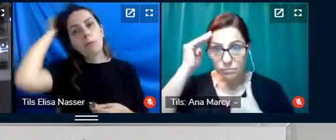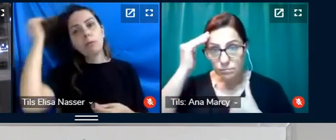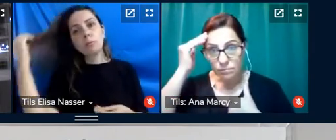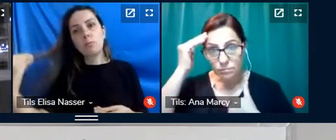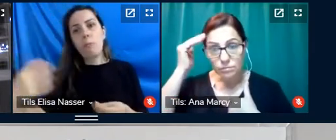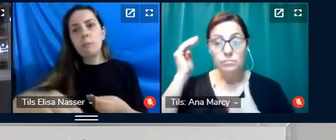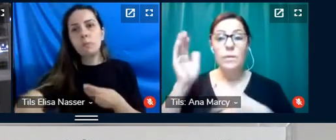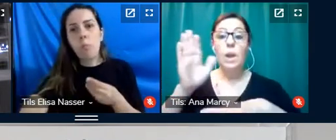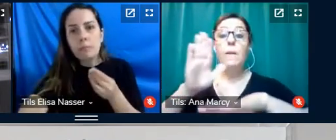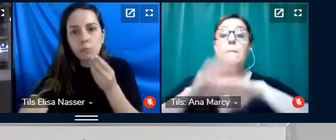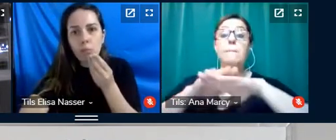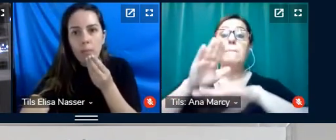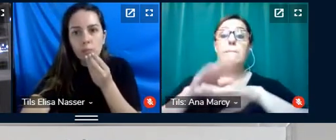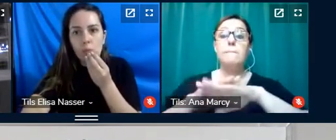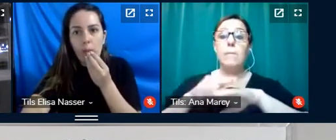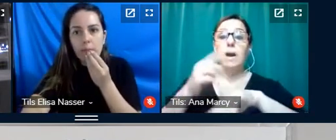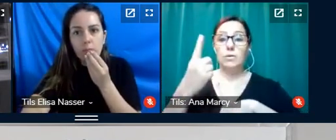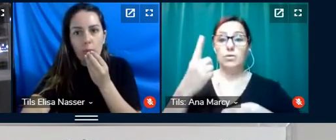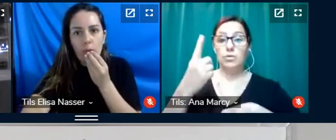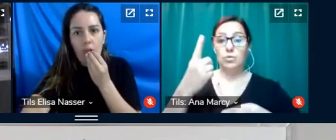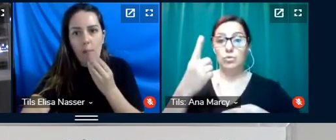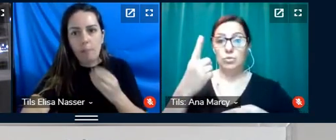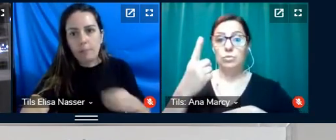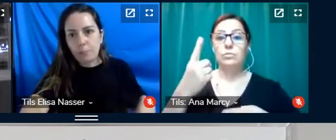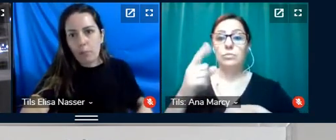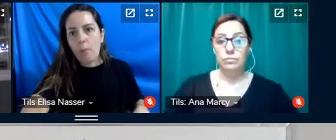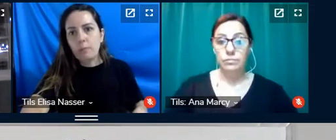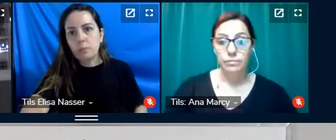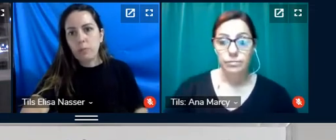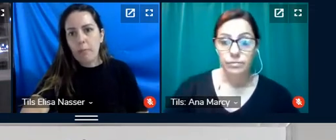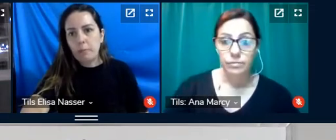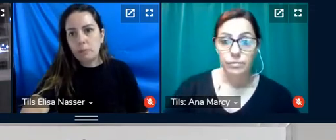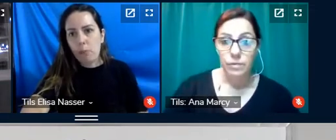Então vamos fazer mais um exercício aí?